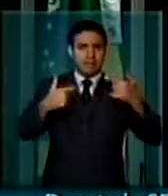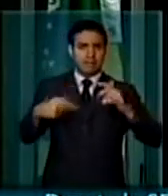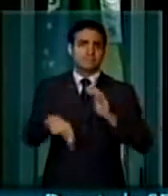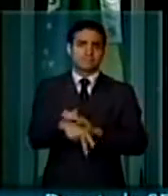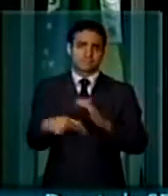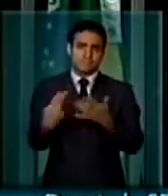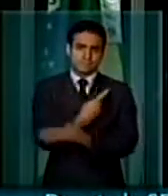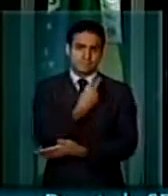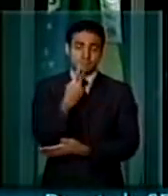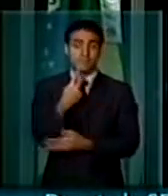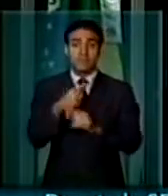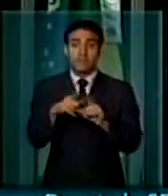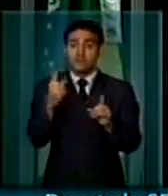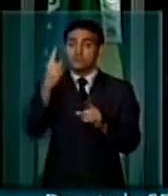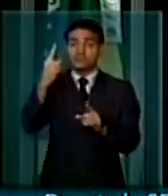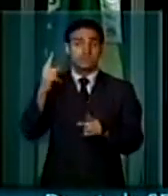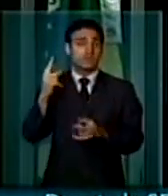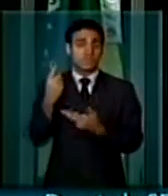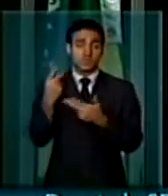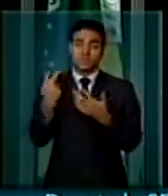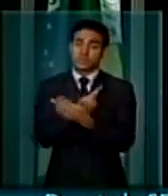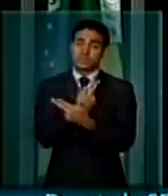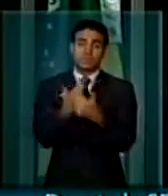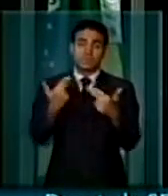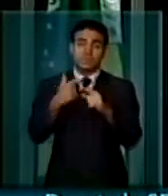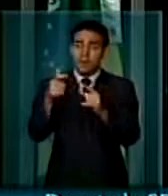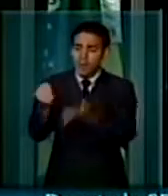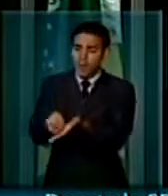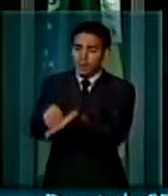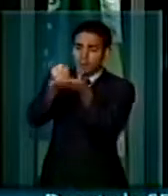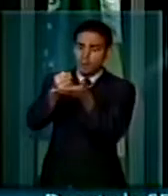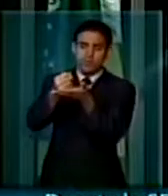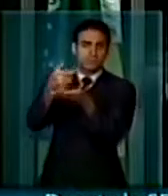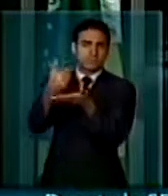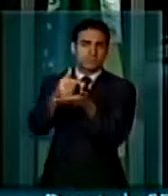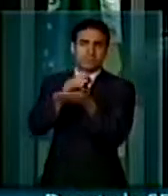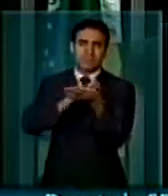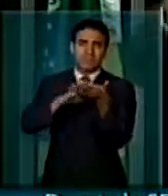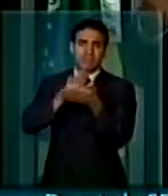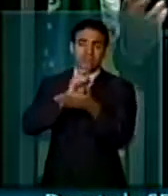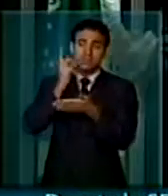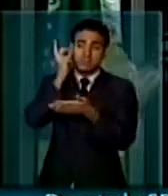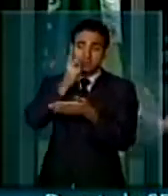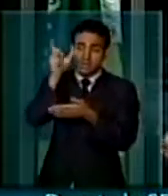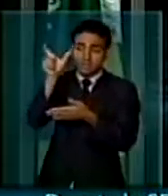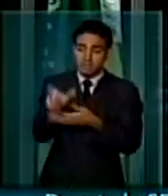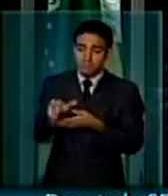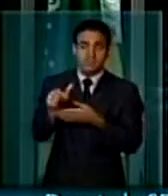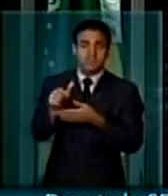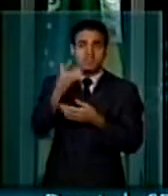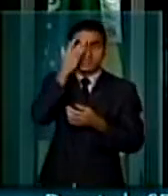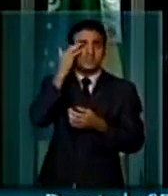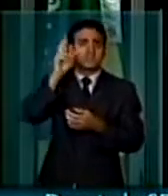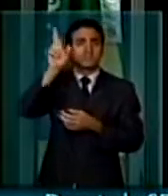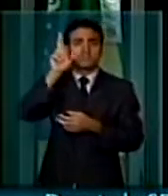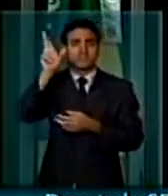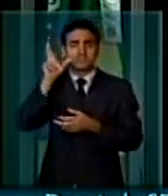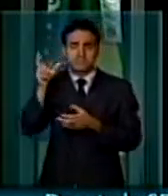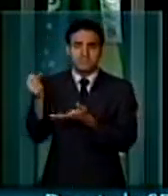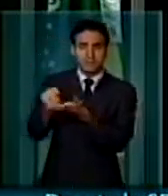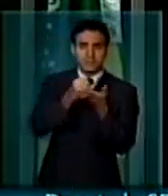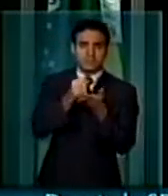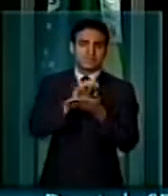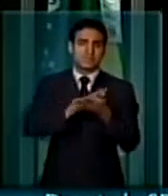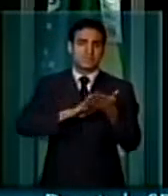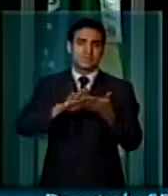e sem qualquer incentivo de ninguém. Não houve uma liderança política ou uma liderança comunitária que chegasse ali